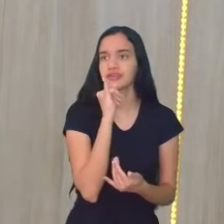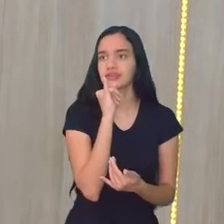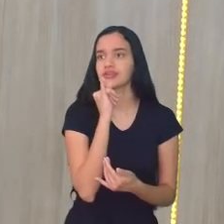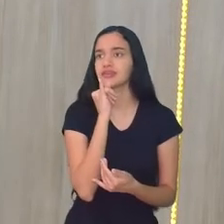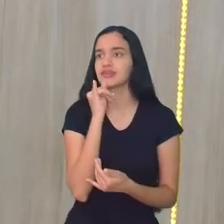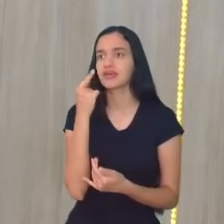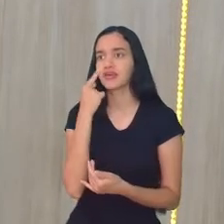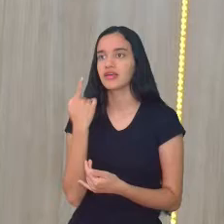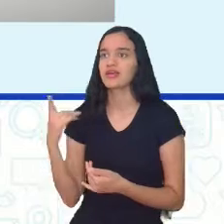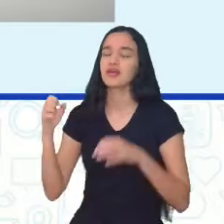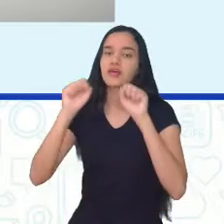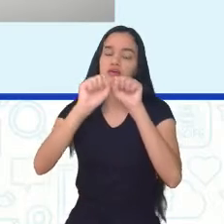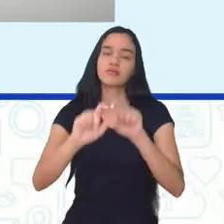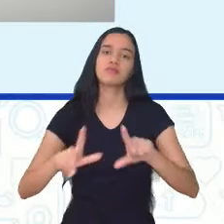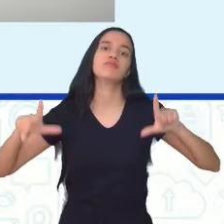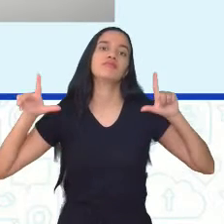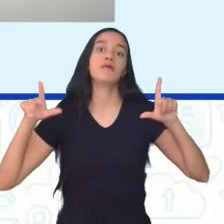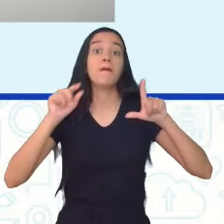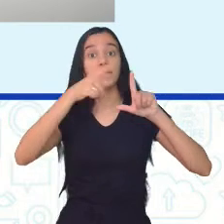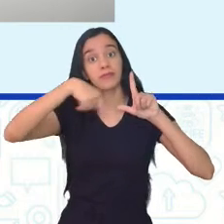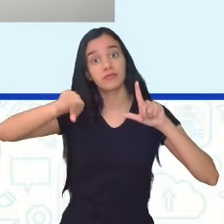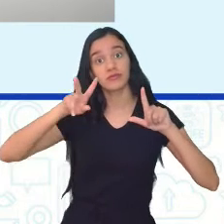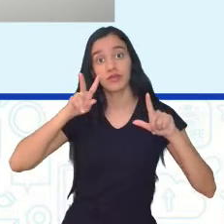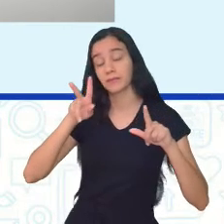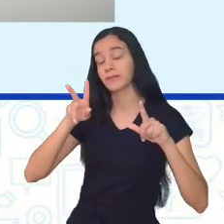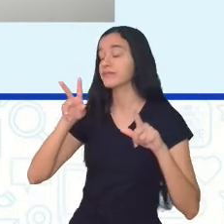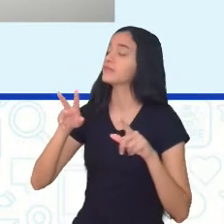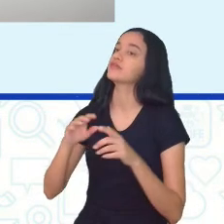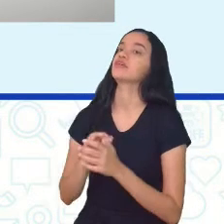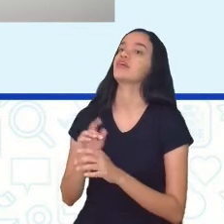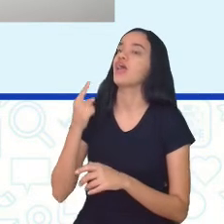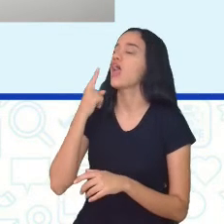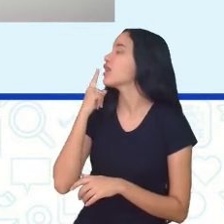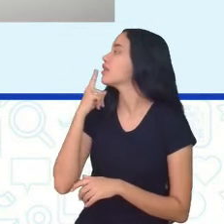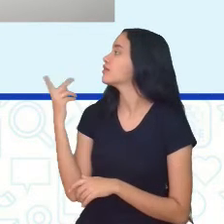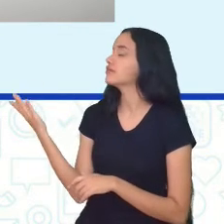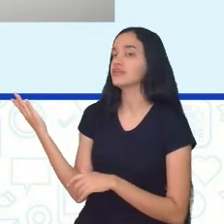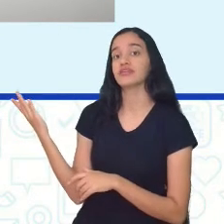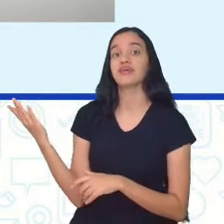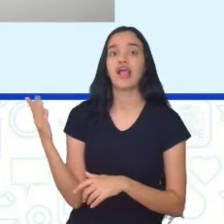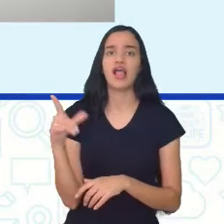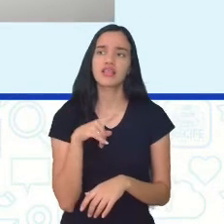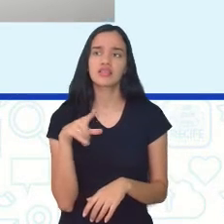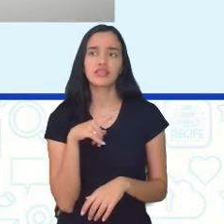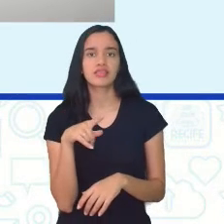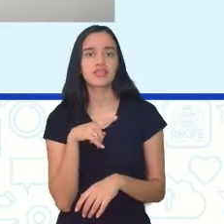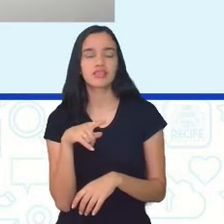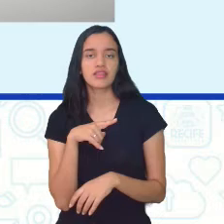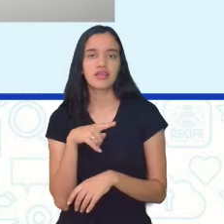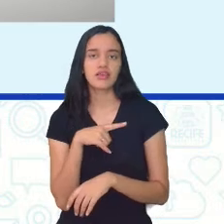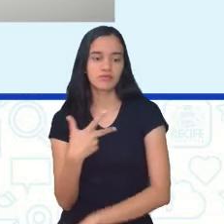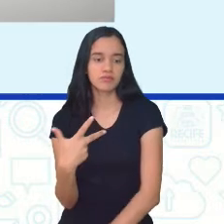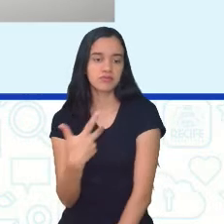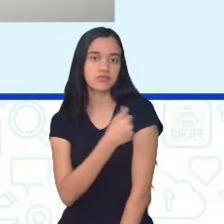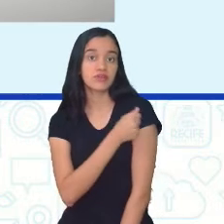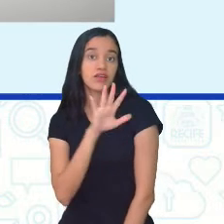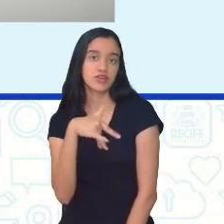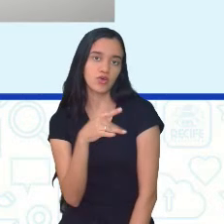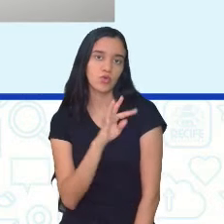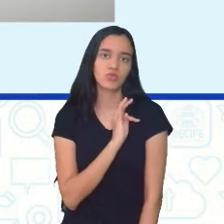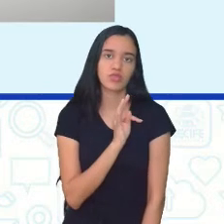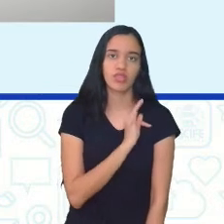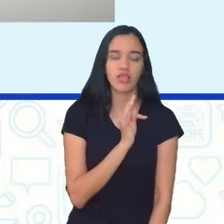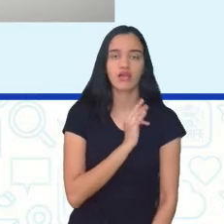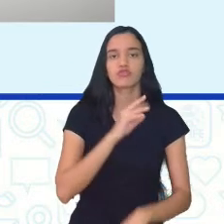dá uma expansão aí para eles verem a vacina. Tem as marquinhas, e é aí que o técnico de enfermagem,